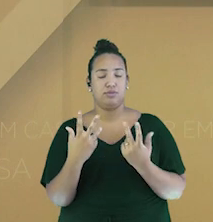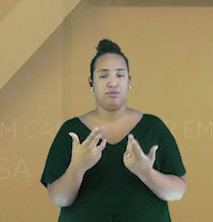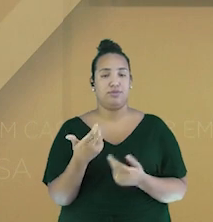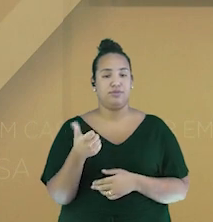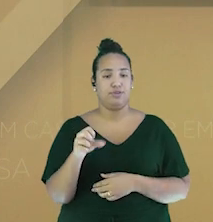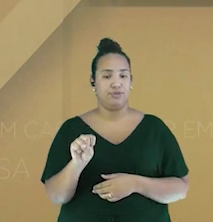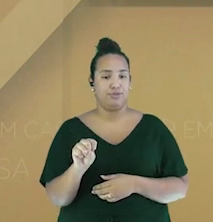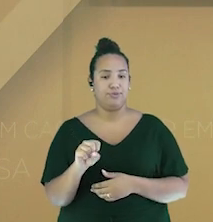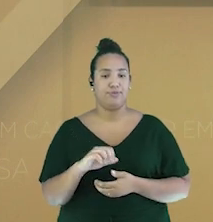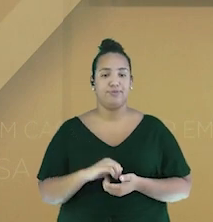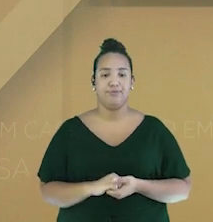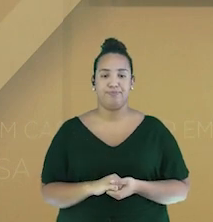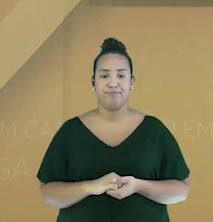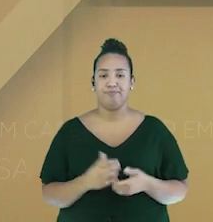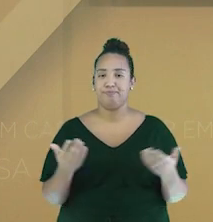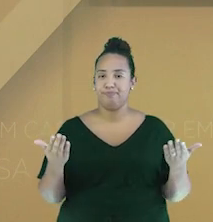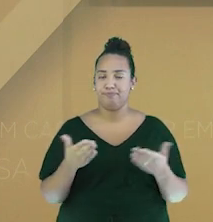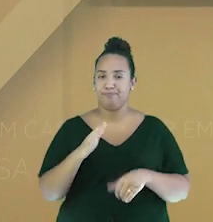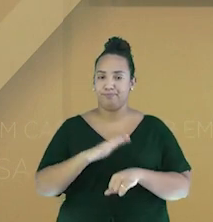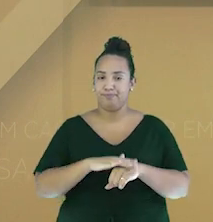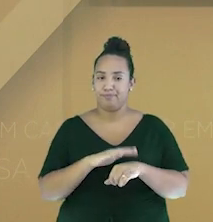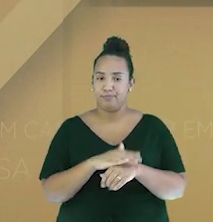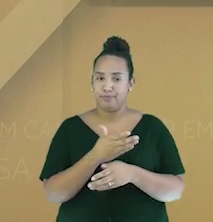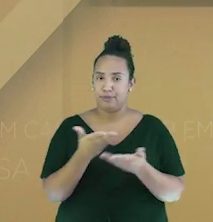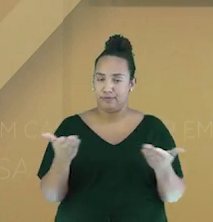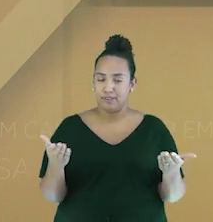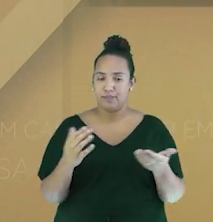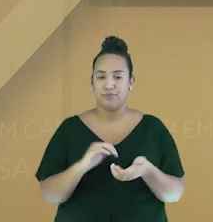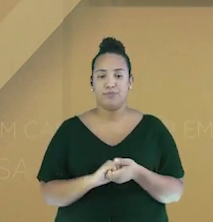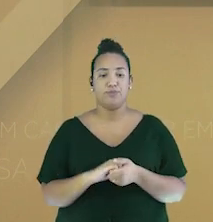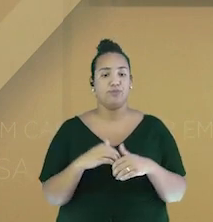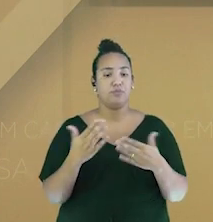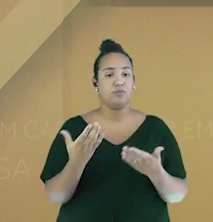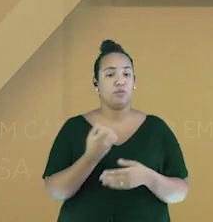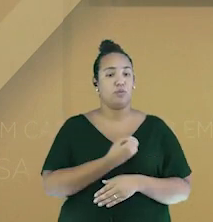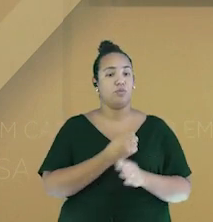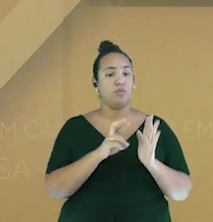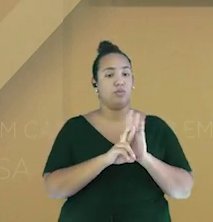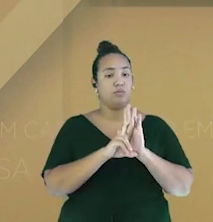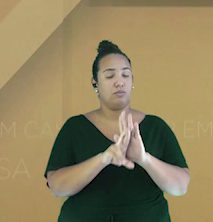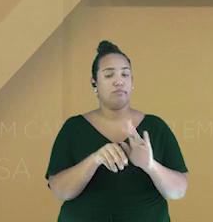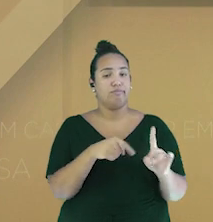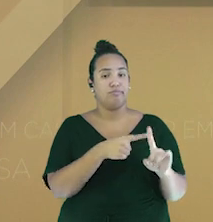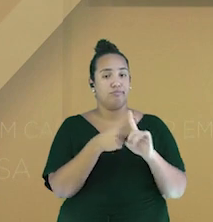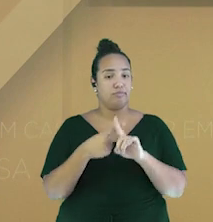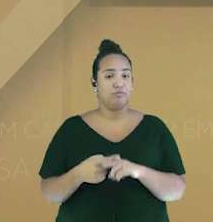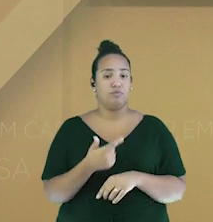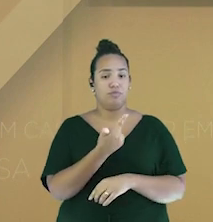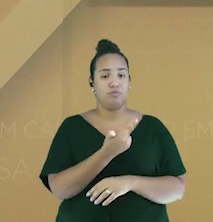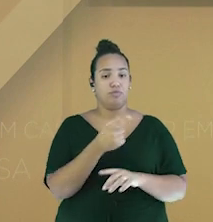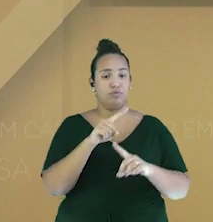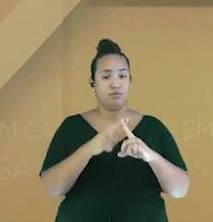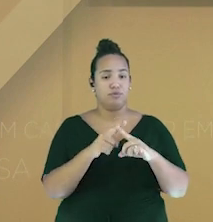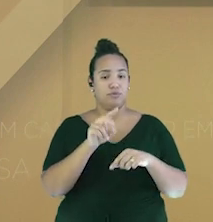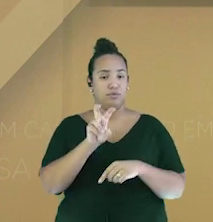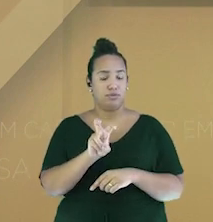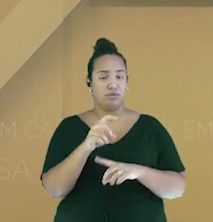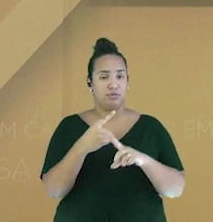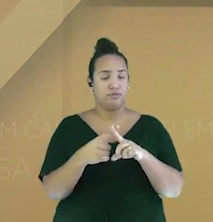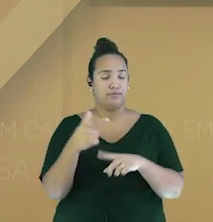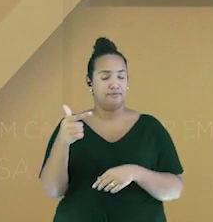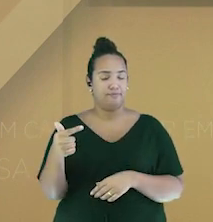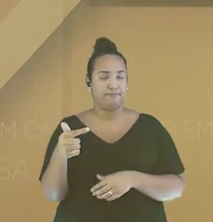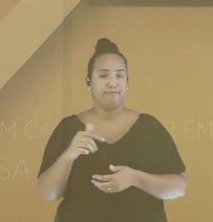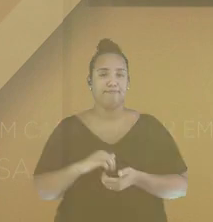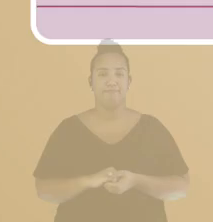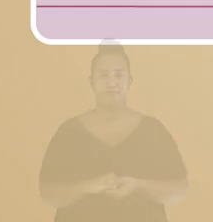18. Agora é a sua vez. Qual é o número representado pela multiplicação 2 vezes